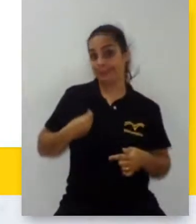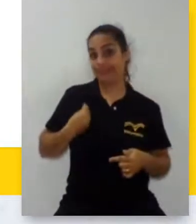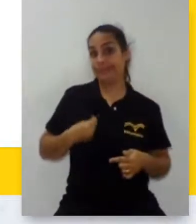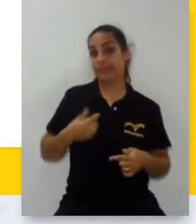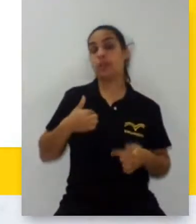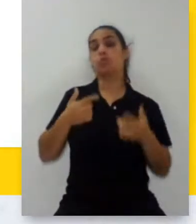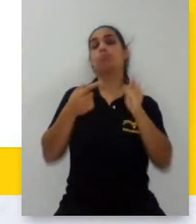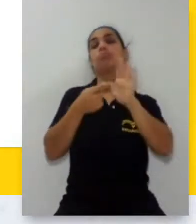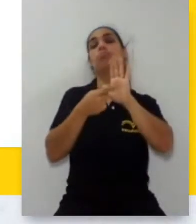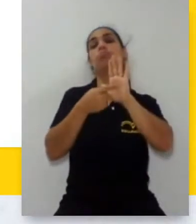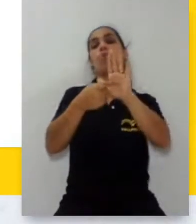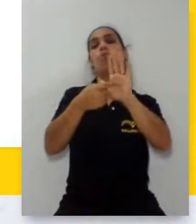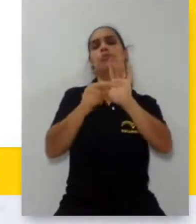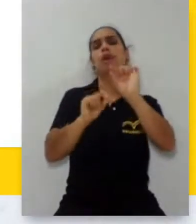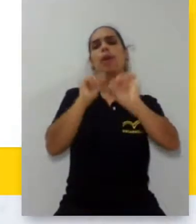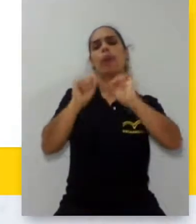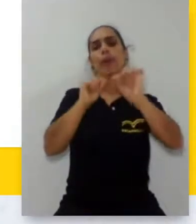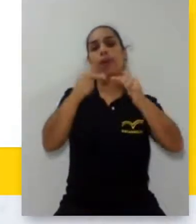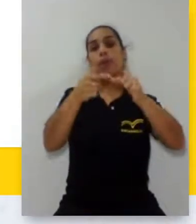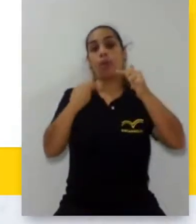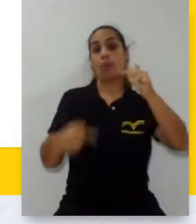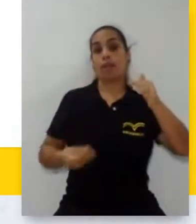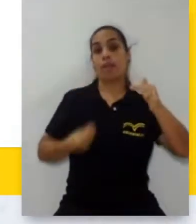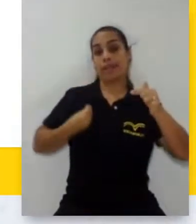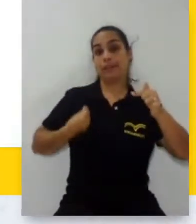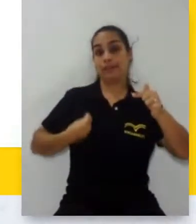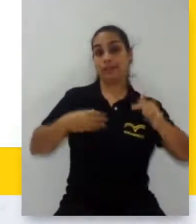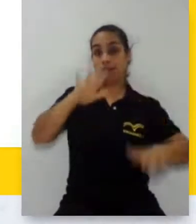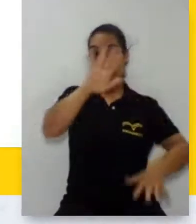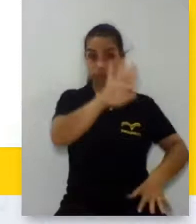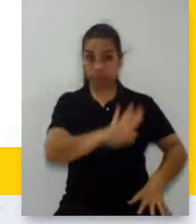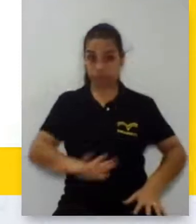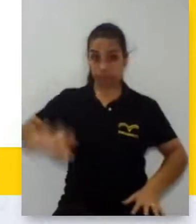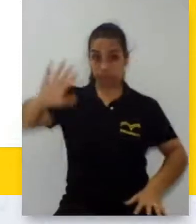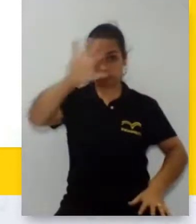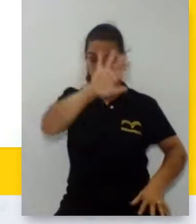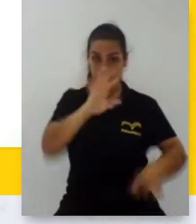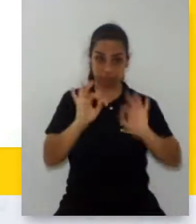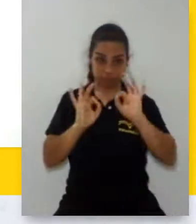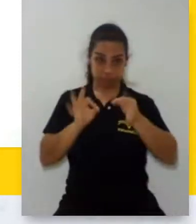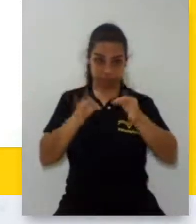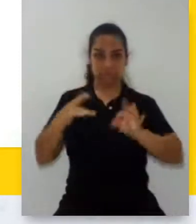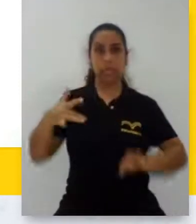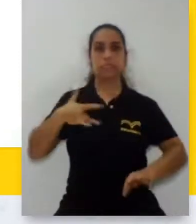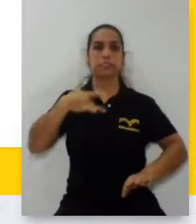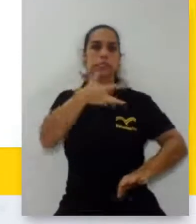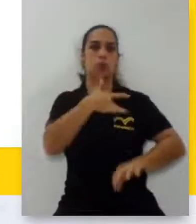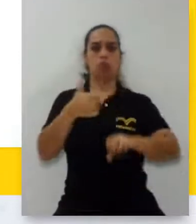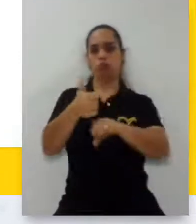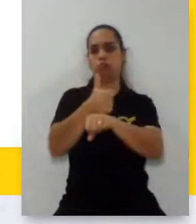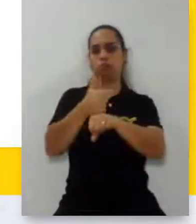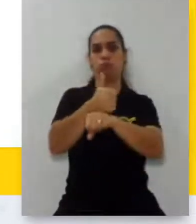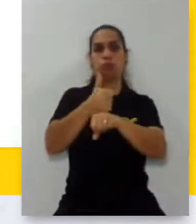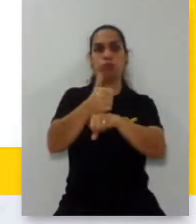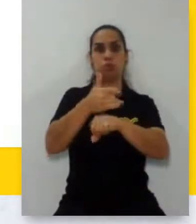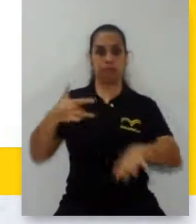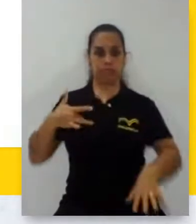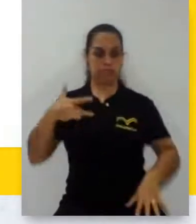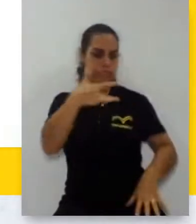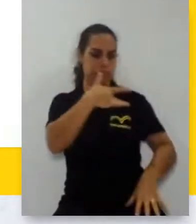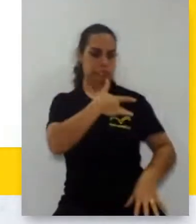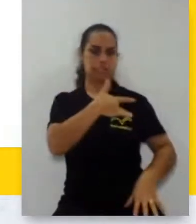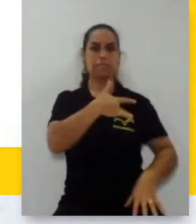da qualidade de vida como uma maneira global, né? Nós temos saúde profissional, saúde física, emocional, mental,